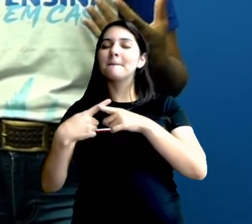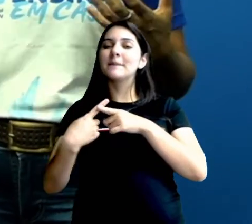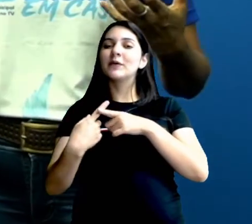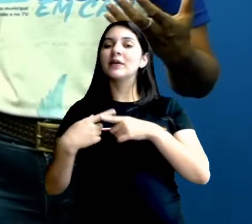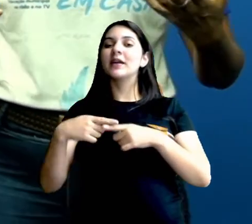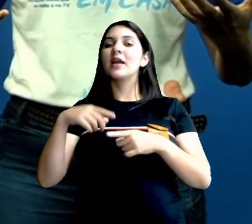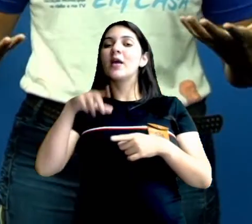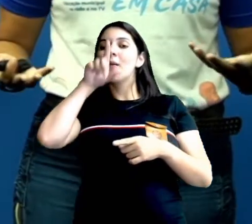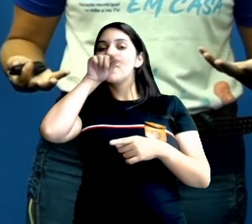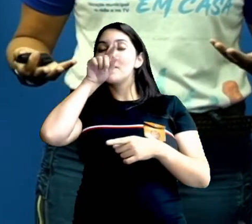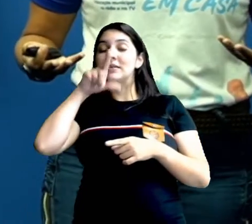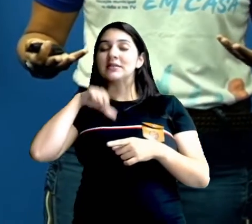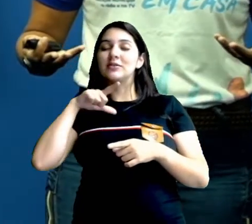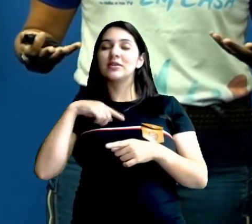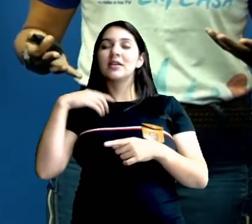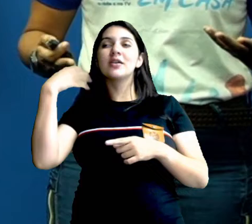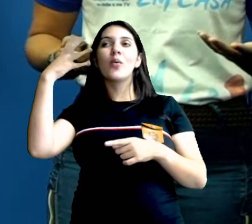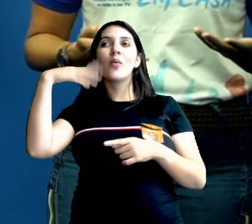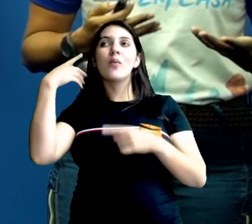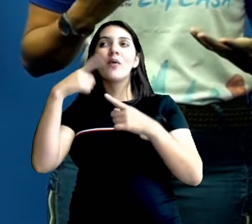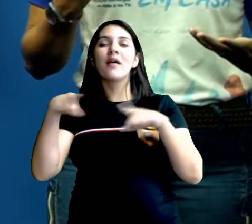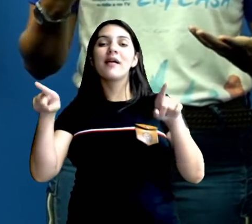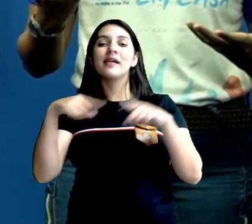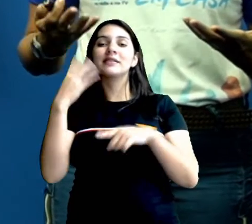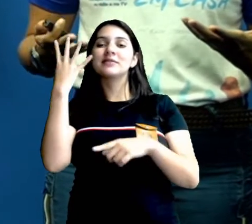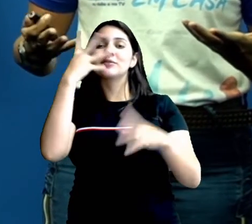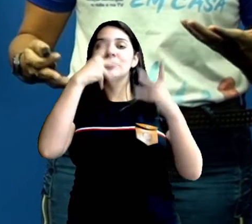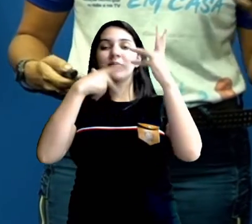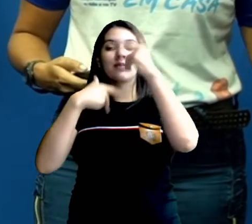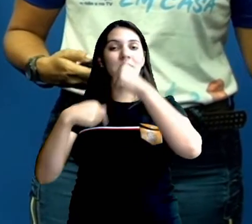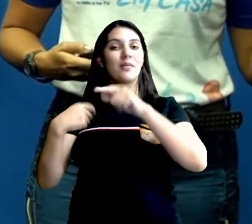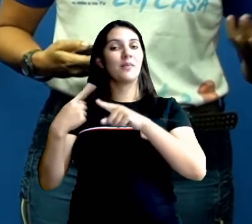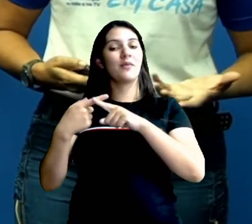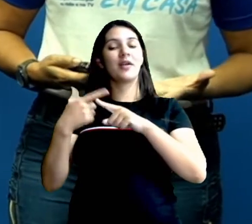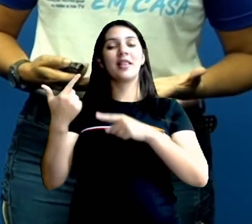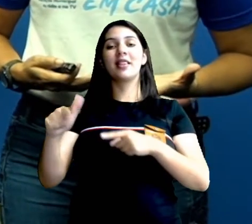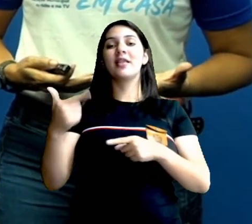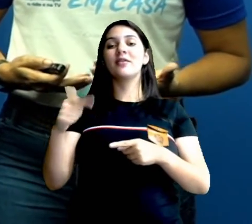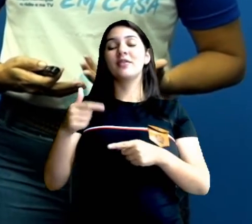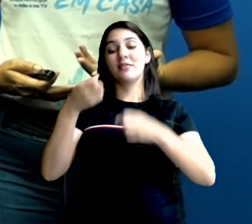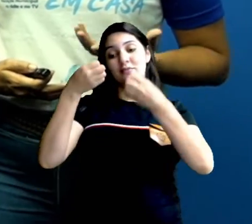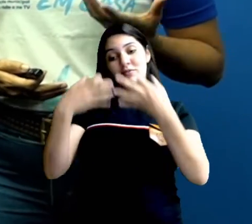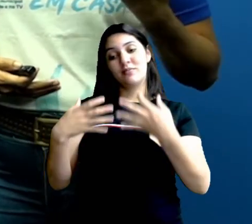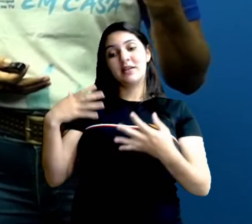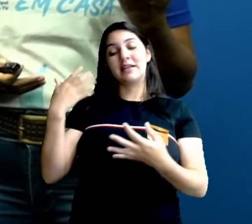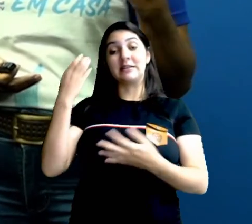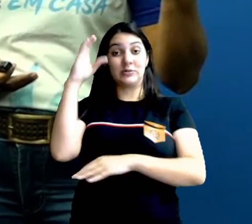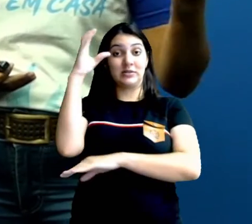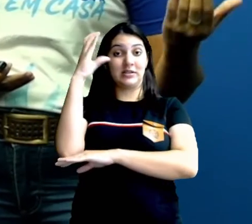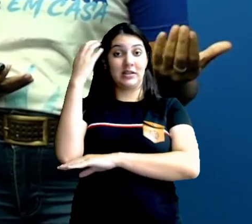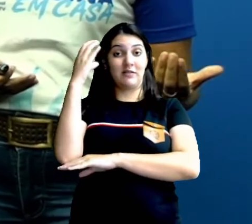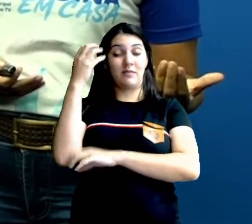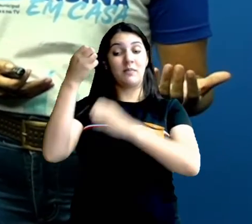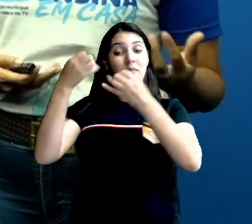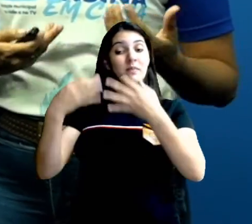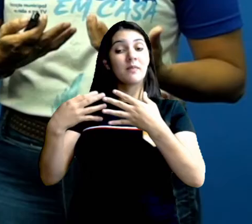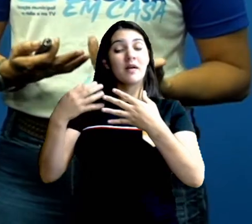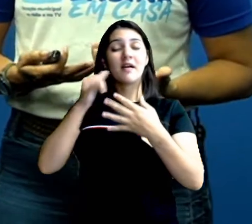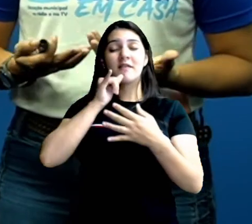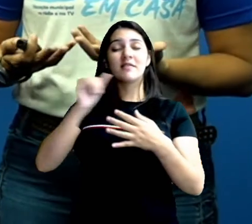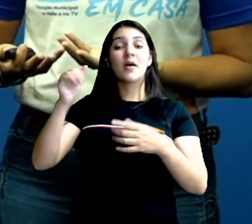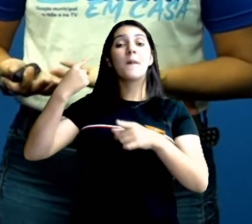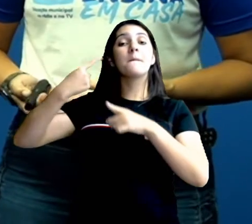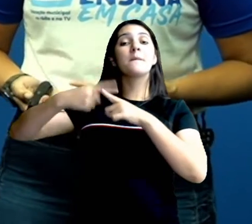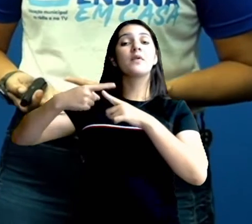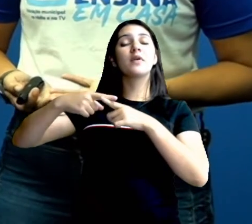ele tem um canto tão bonito? Porque não existe uma explicação científica para dizer o porquê que o pássaro tem